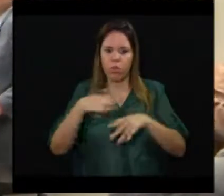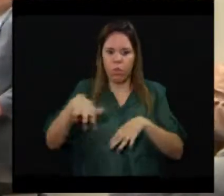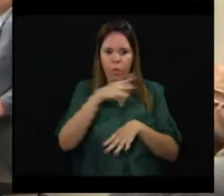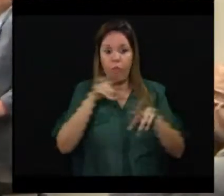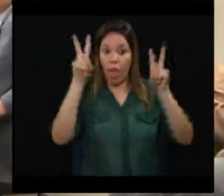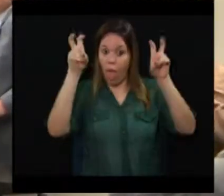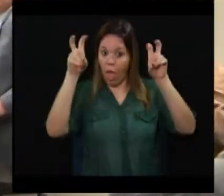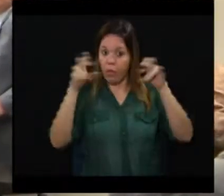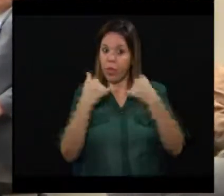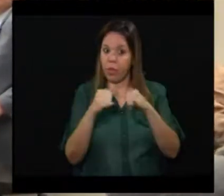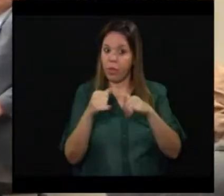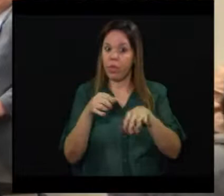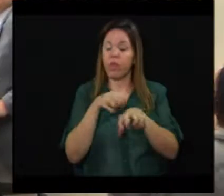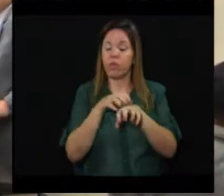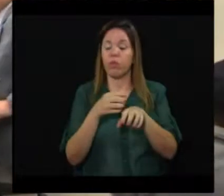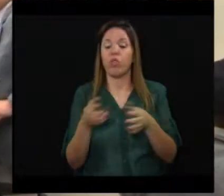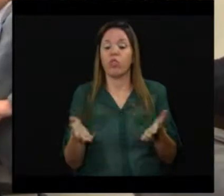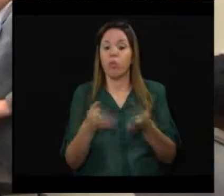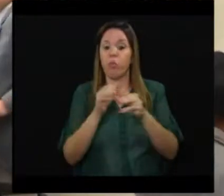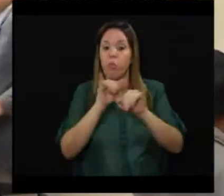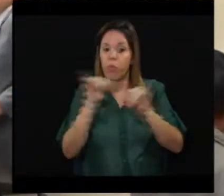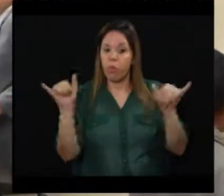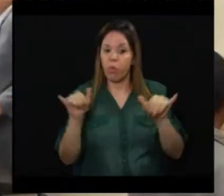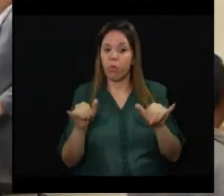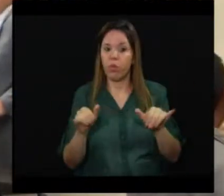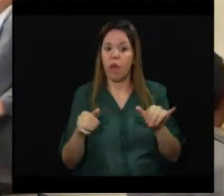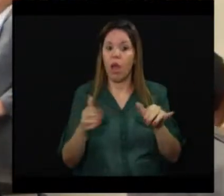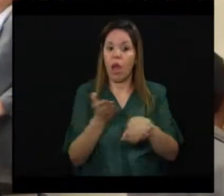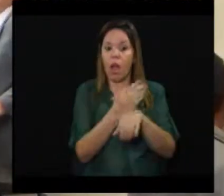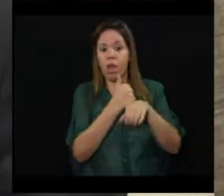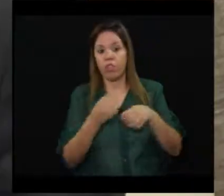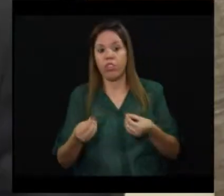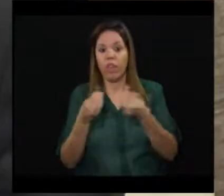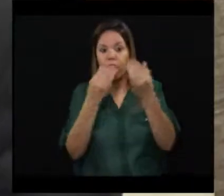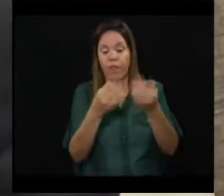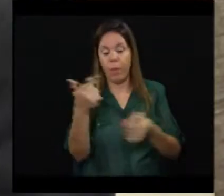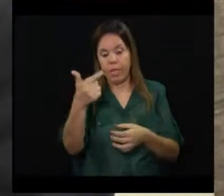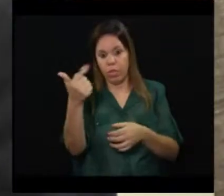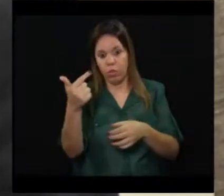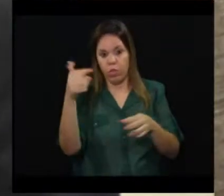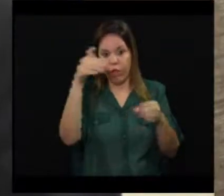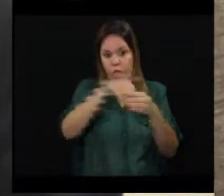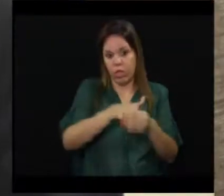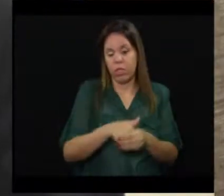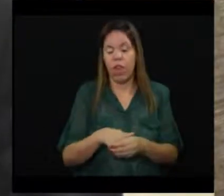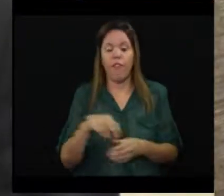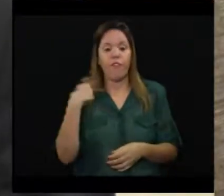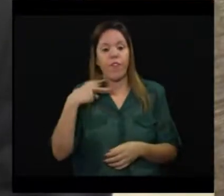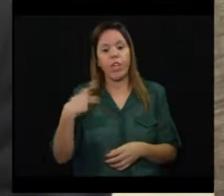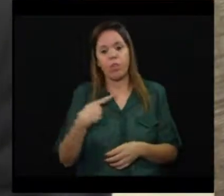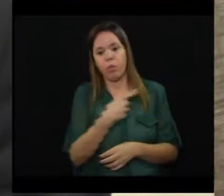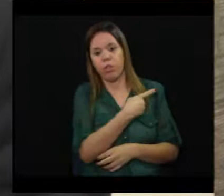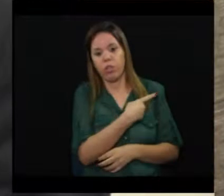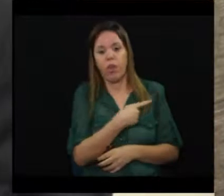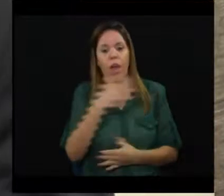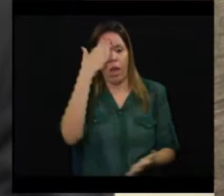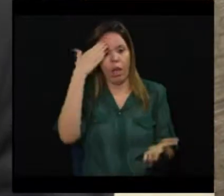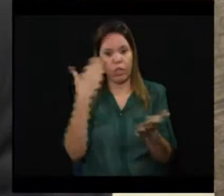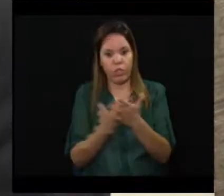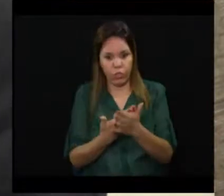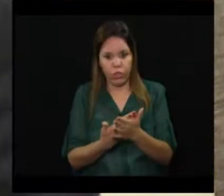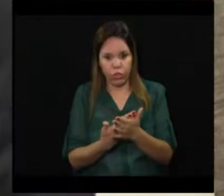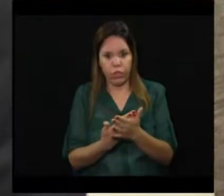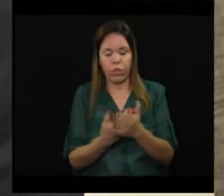transporte público antes de ser levado para a segunda votação no plenário. O vereador Pastor Elias diz acreditar, no entanto,